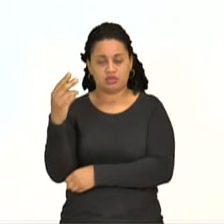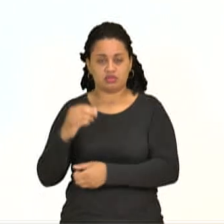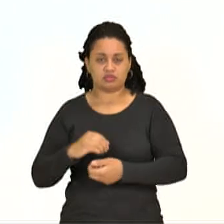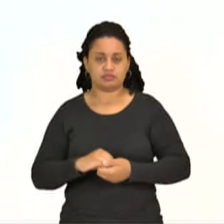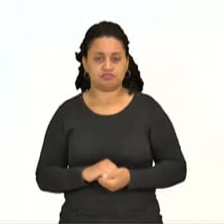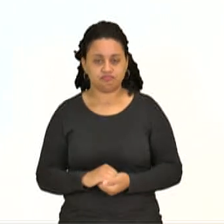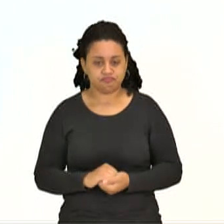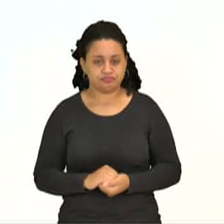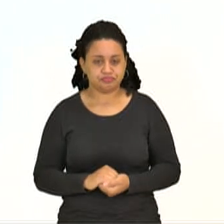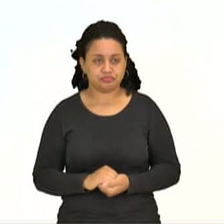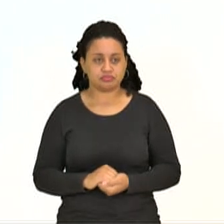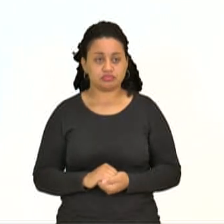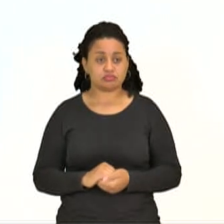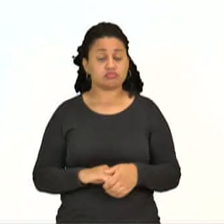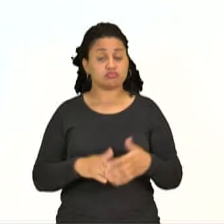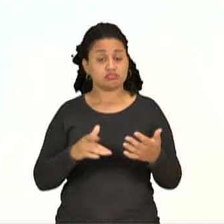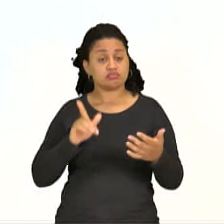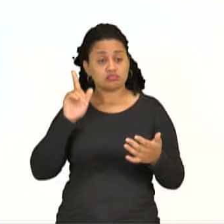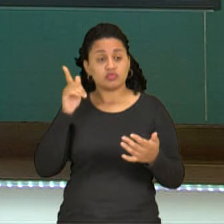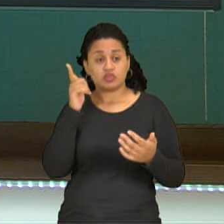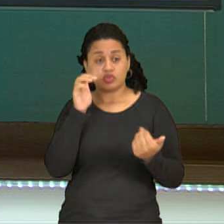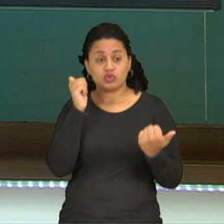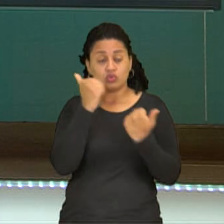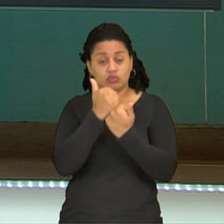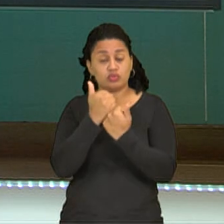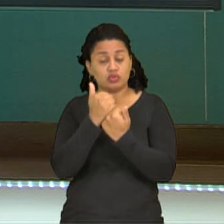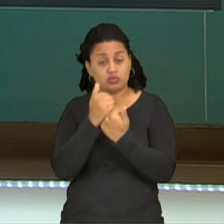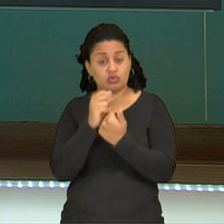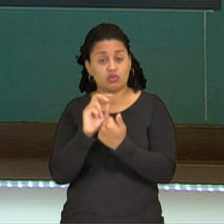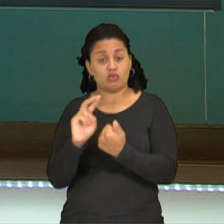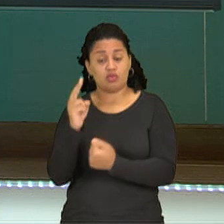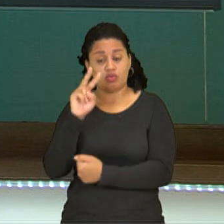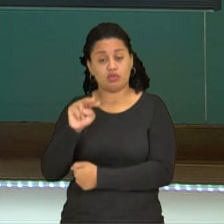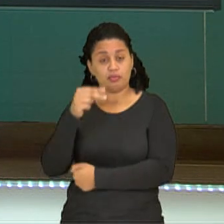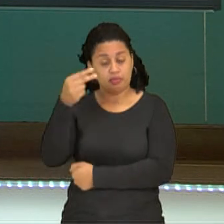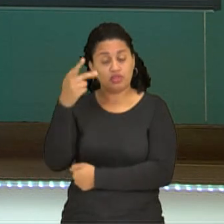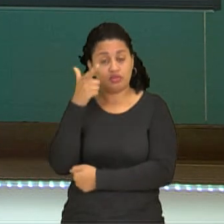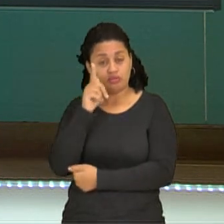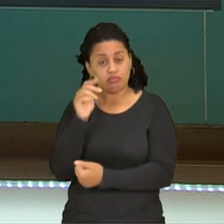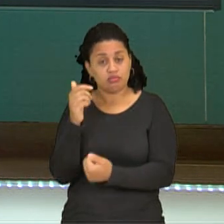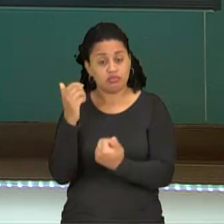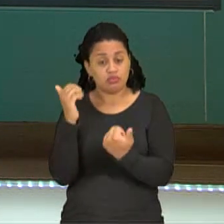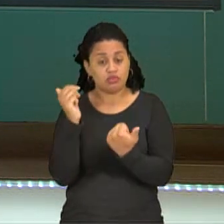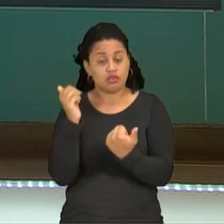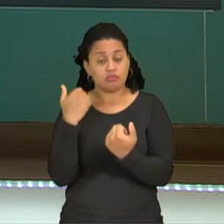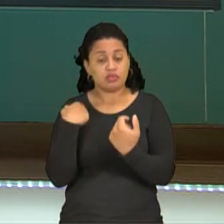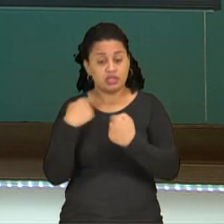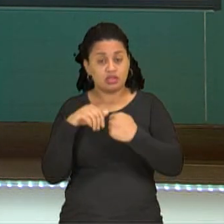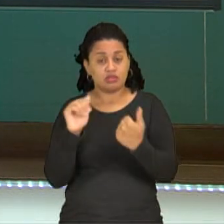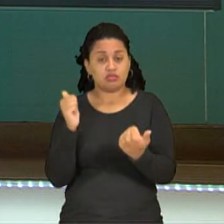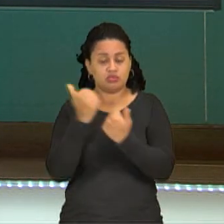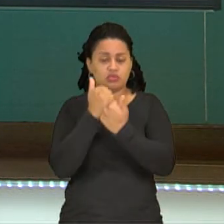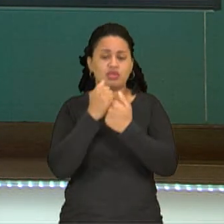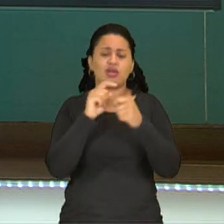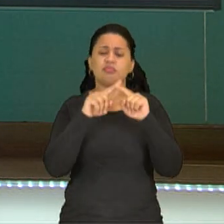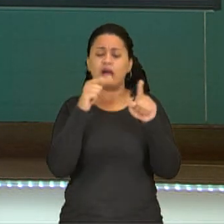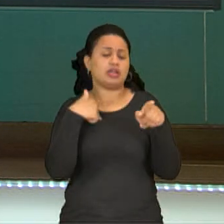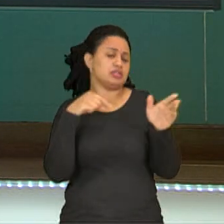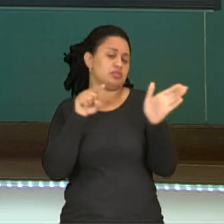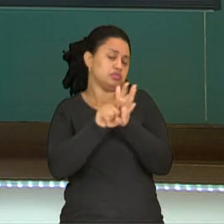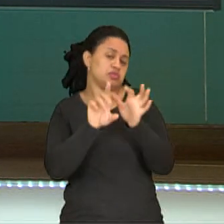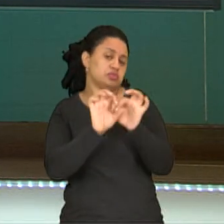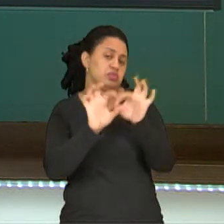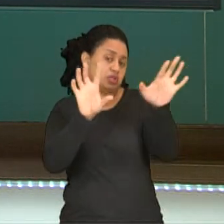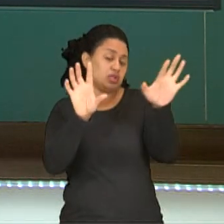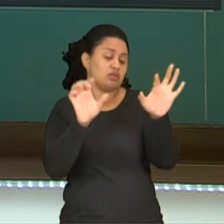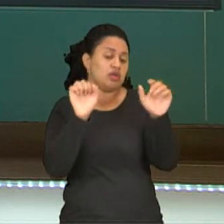60,288 centímetros quadrados. Aqui a gente substituiu o valor de π. Mas nesse caso é uma questão aberta, se eu quisesse deixar em